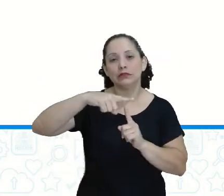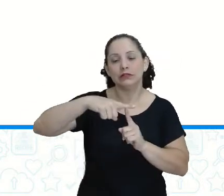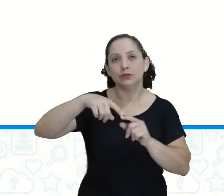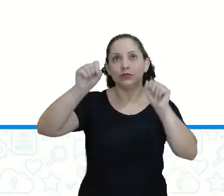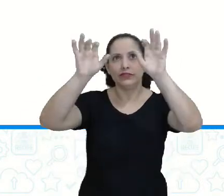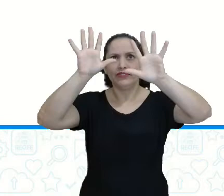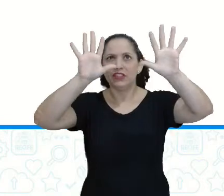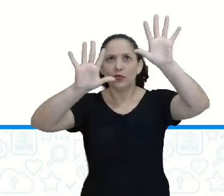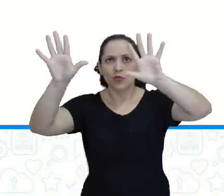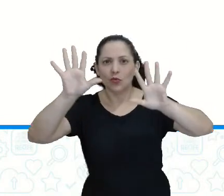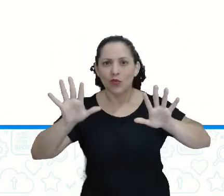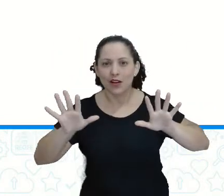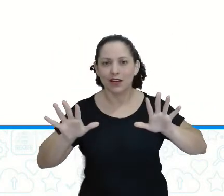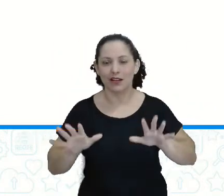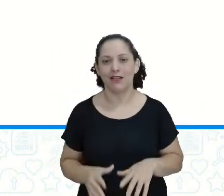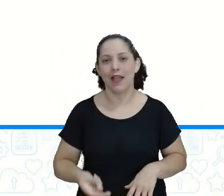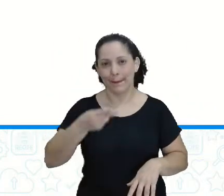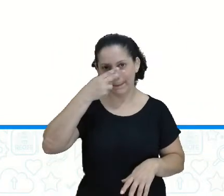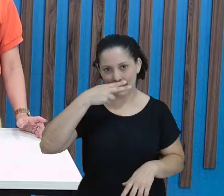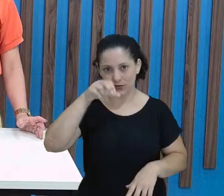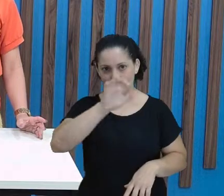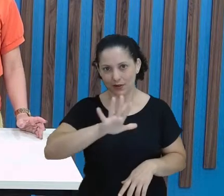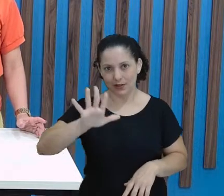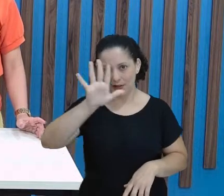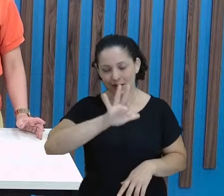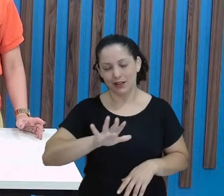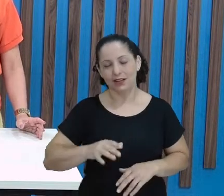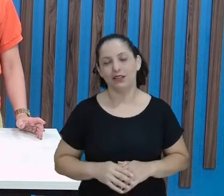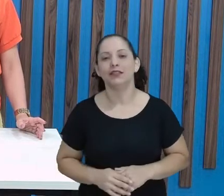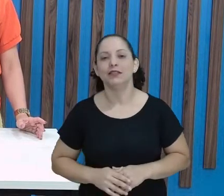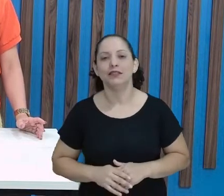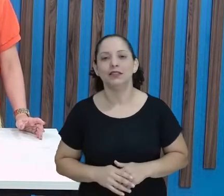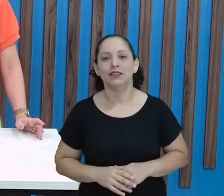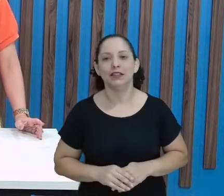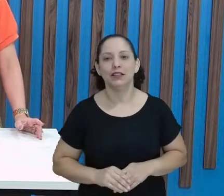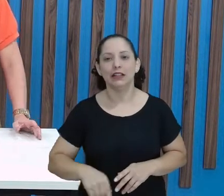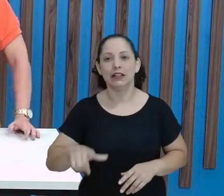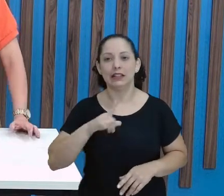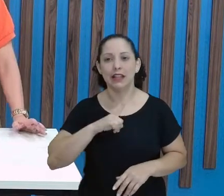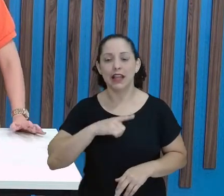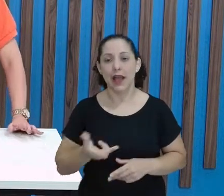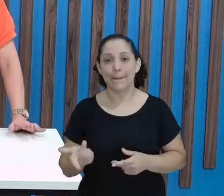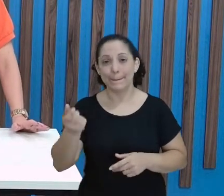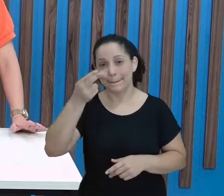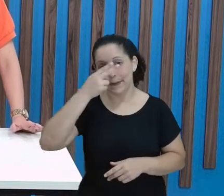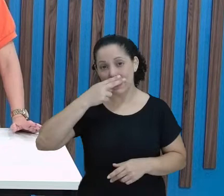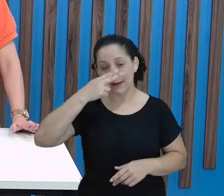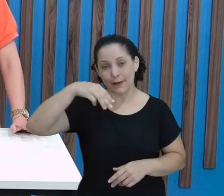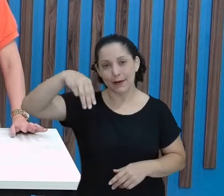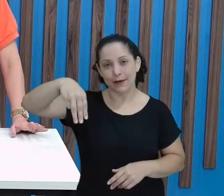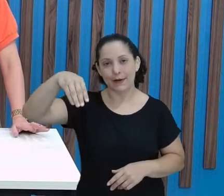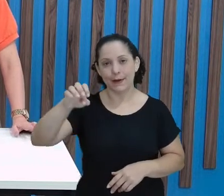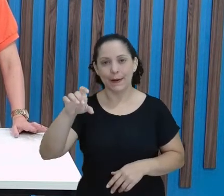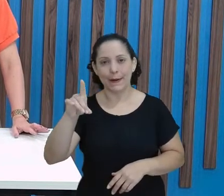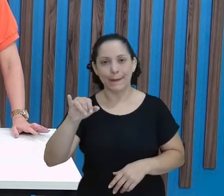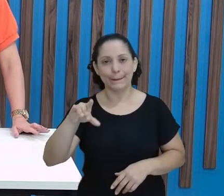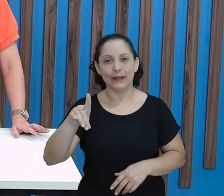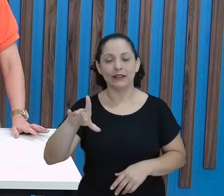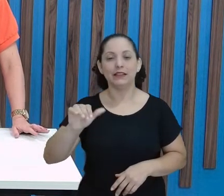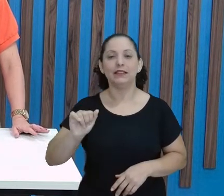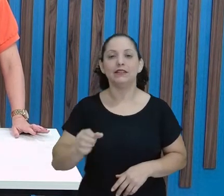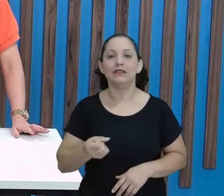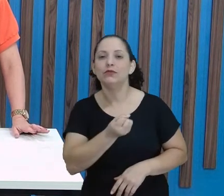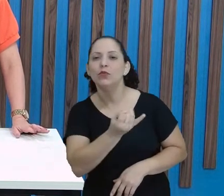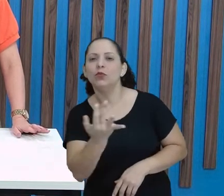possuem a mesma área. Apresentam a mesma medida. E aí? Conseguiram contar aí